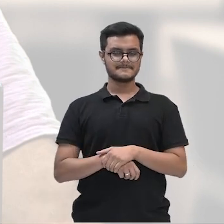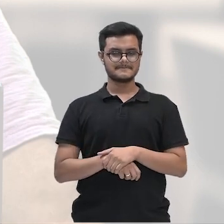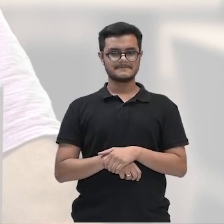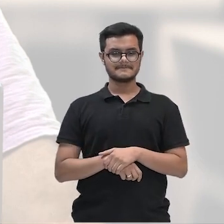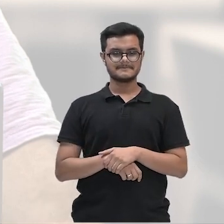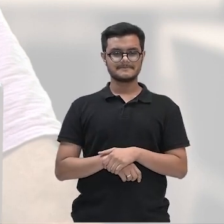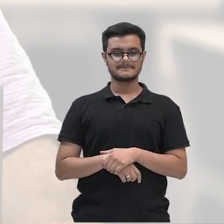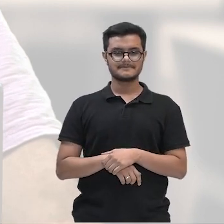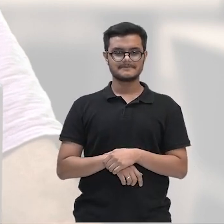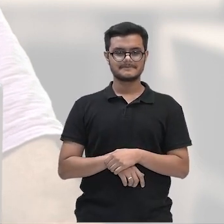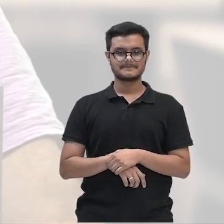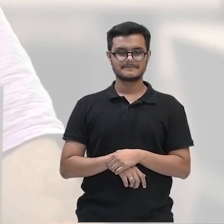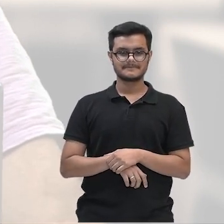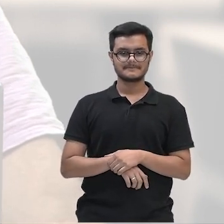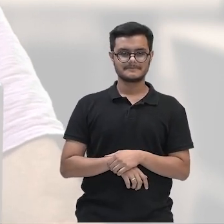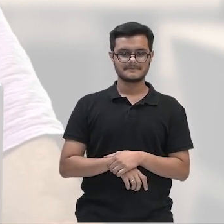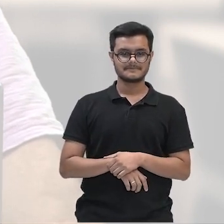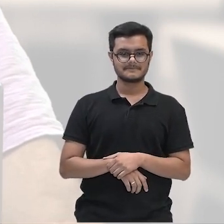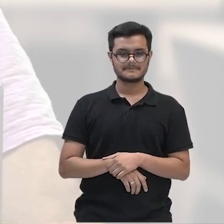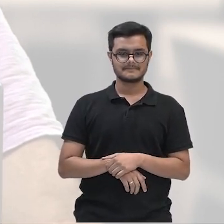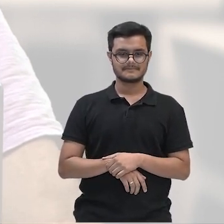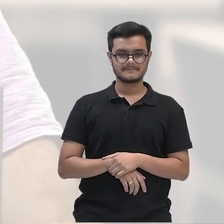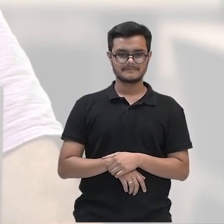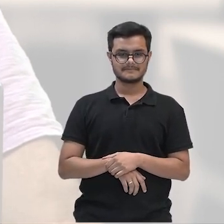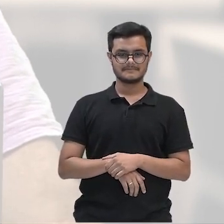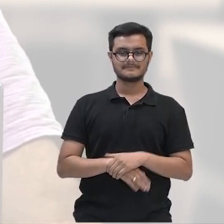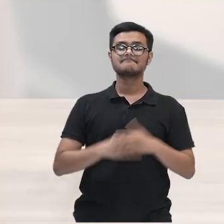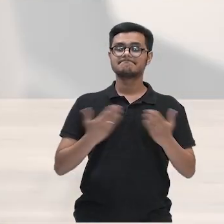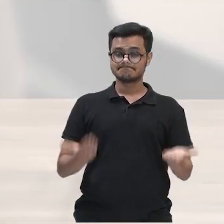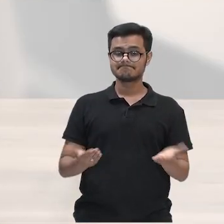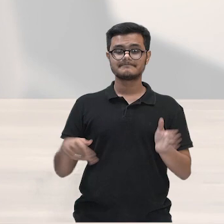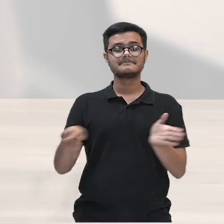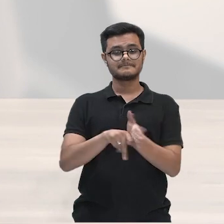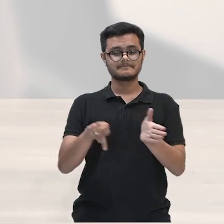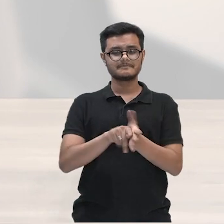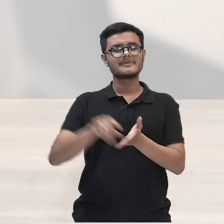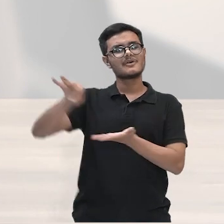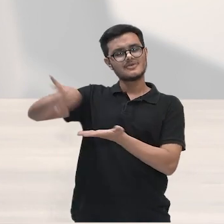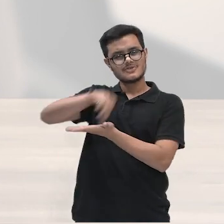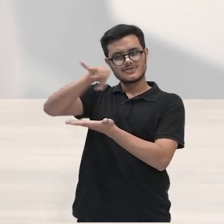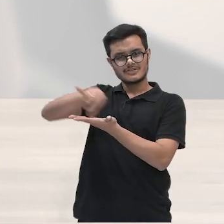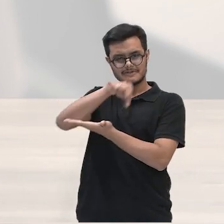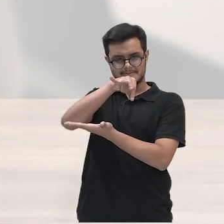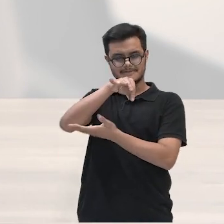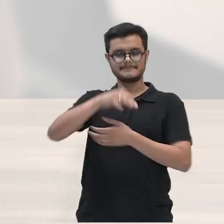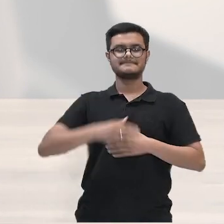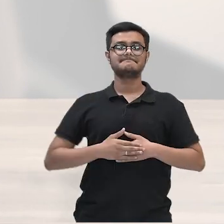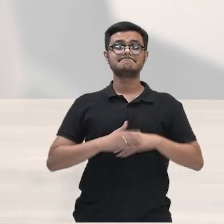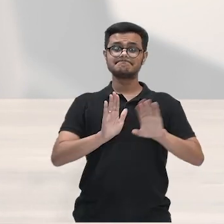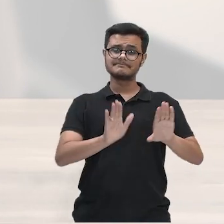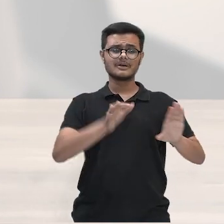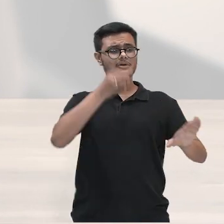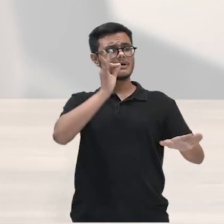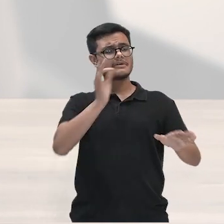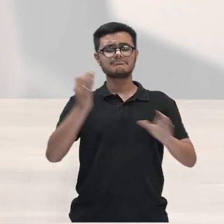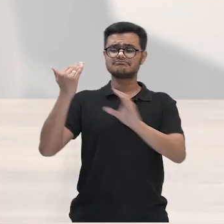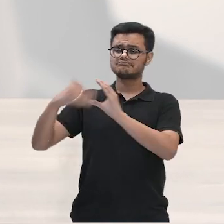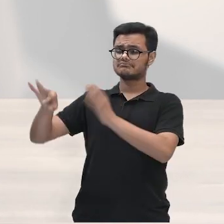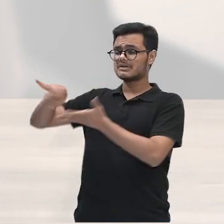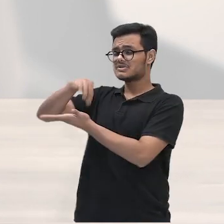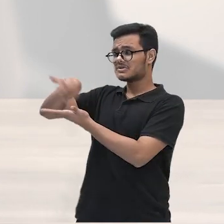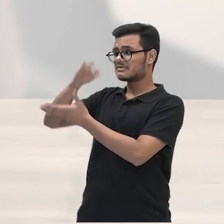escrito. Então, o verbo write é o verbo escrever. Então, depois do meu café da manhã, eu escrevi